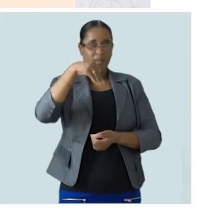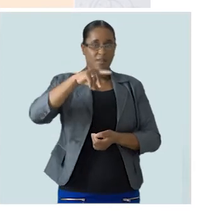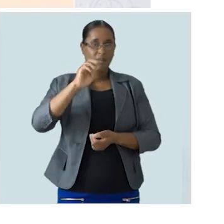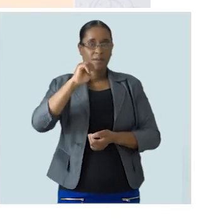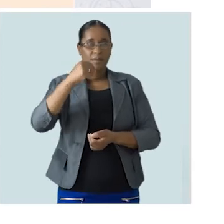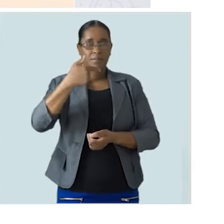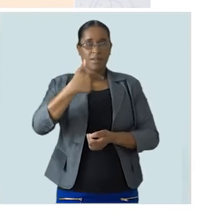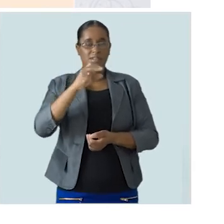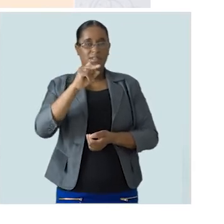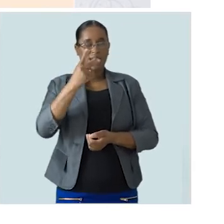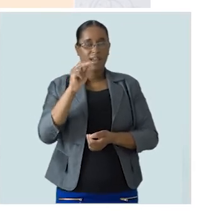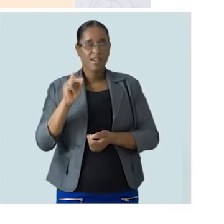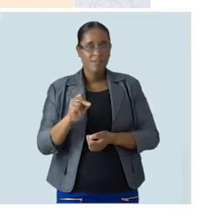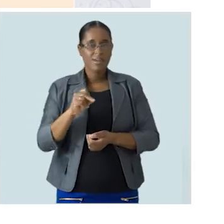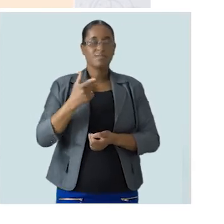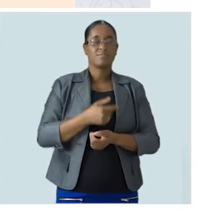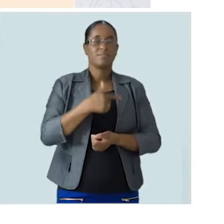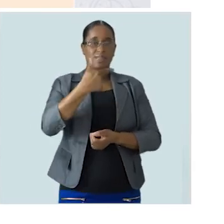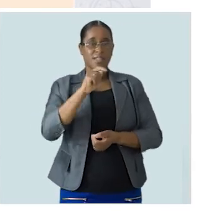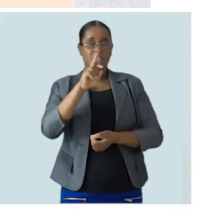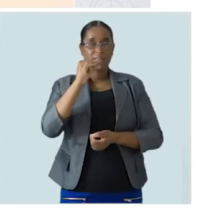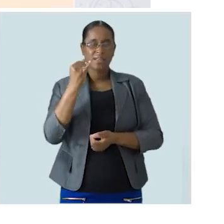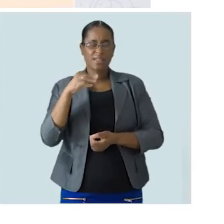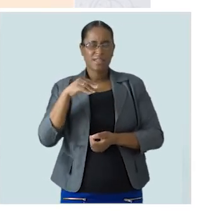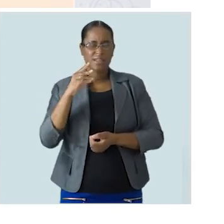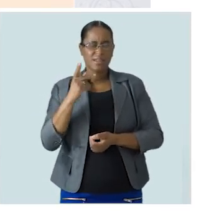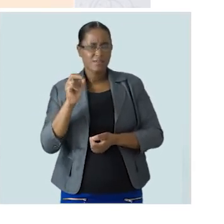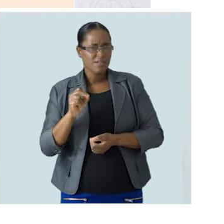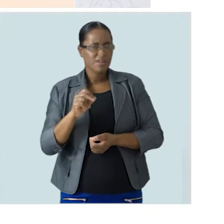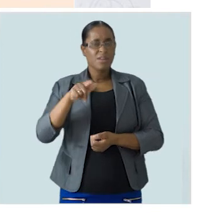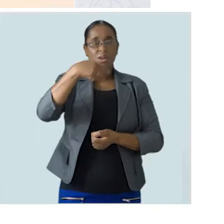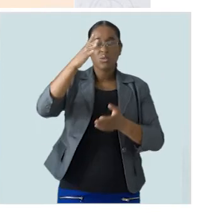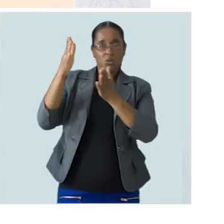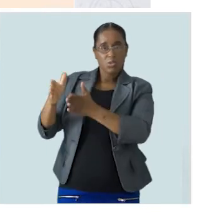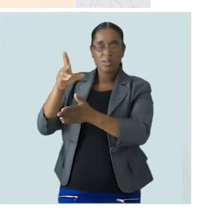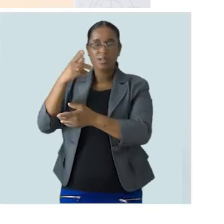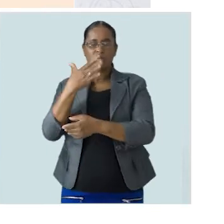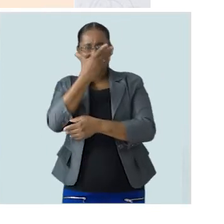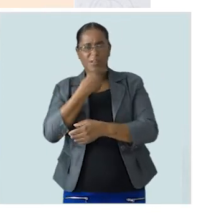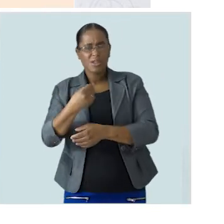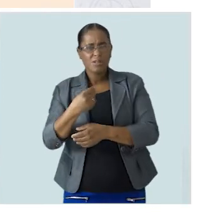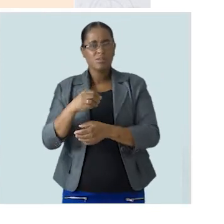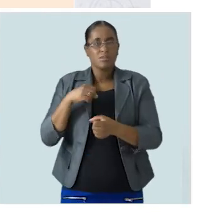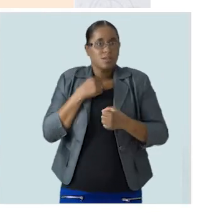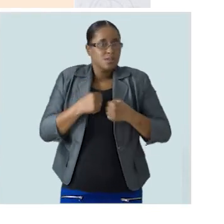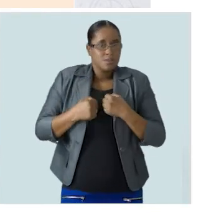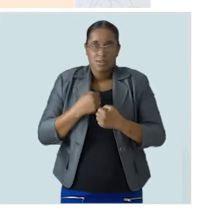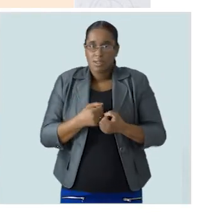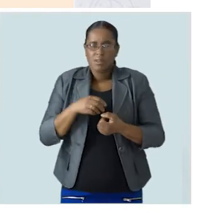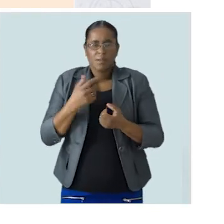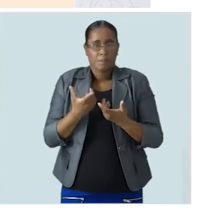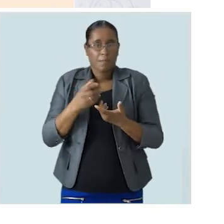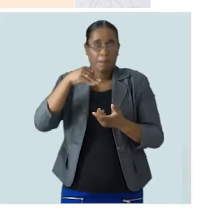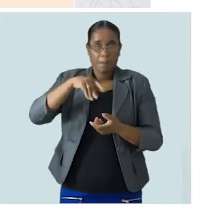Na coluna biforme, temos lindo, desesperado, perturbado, generosa e